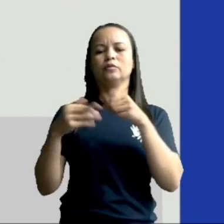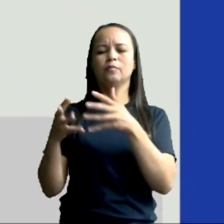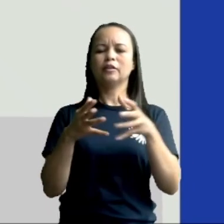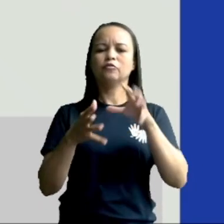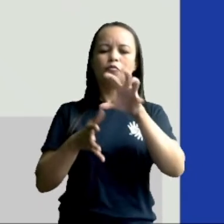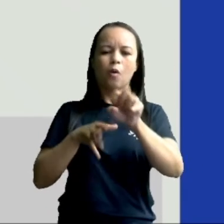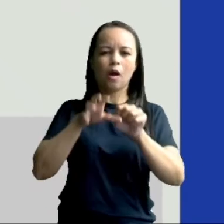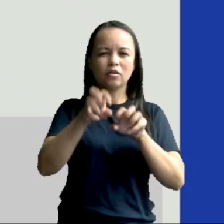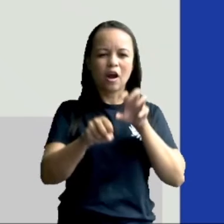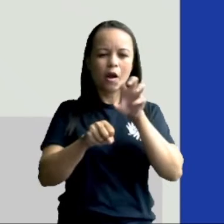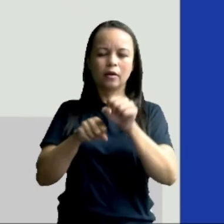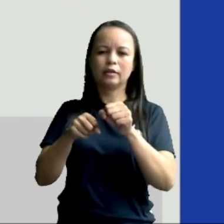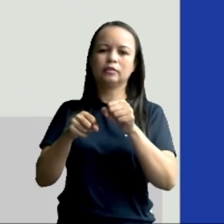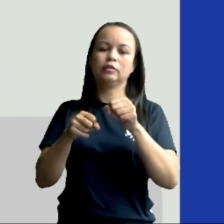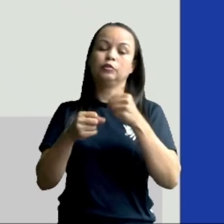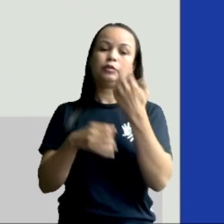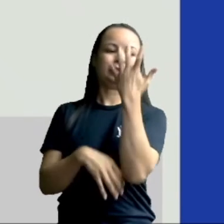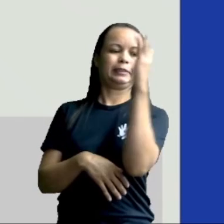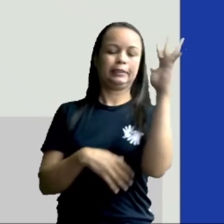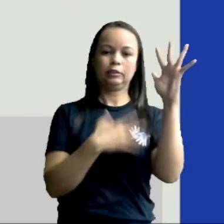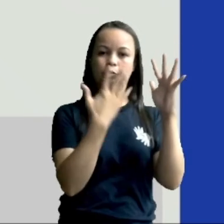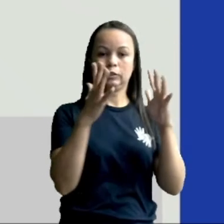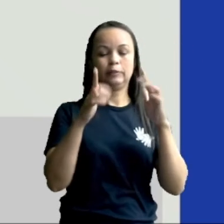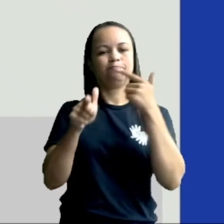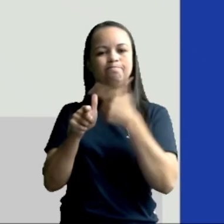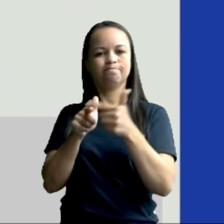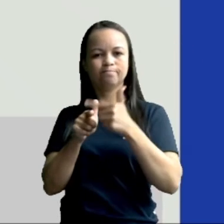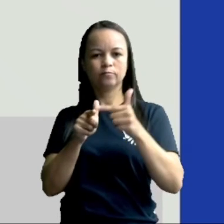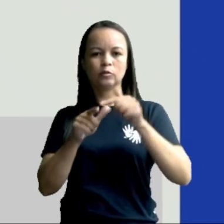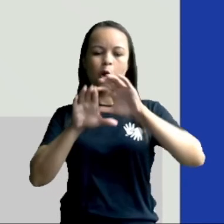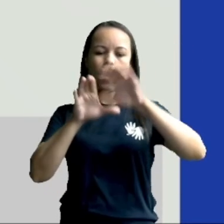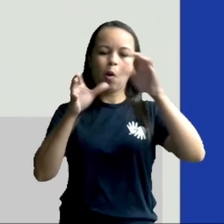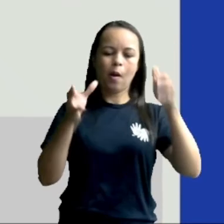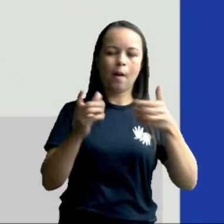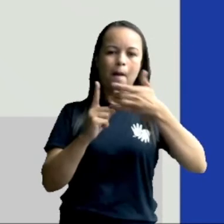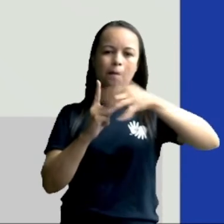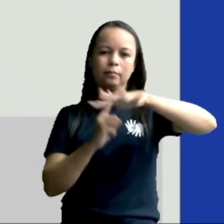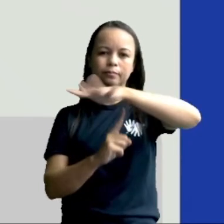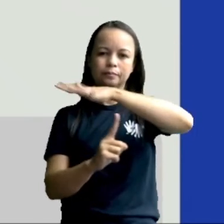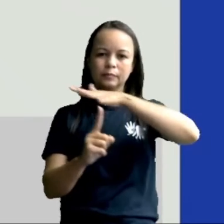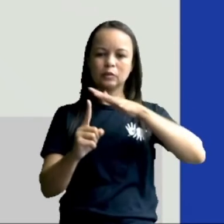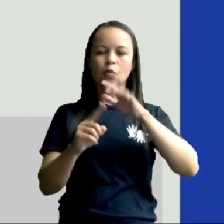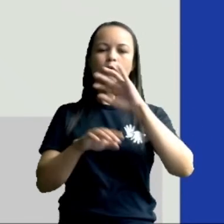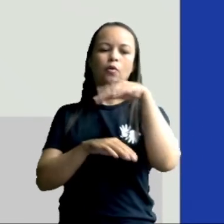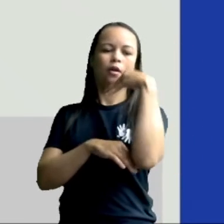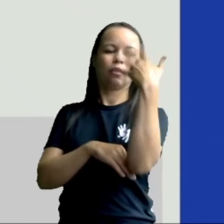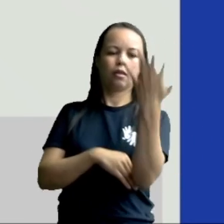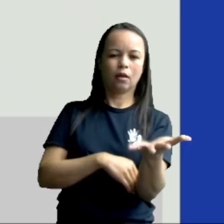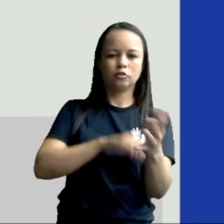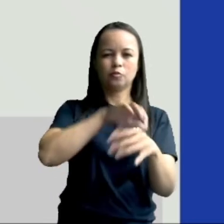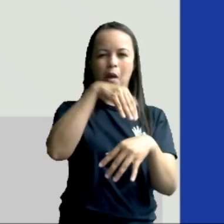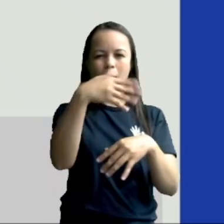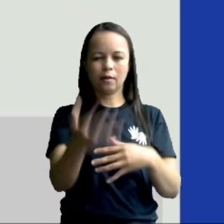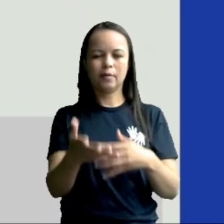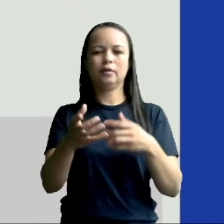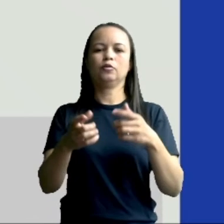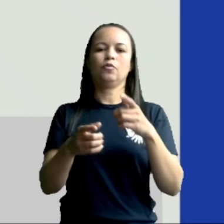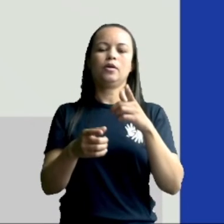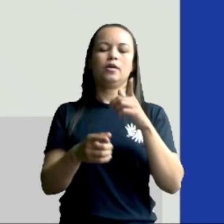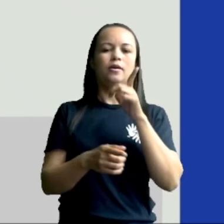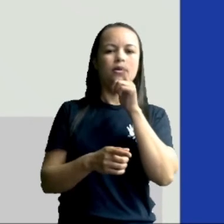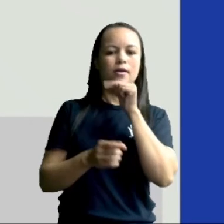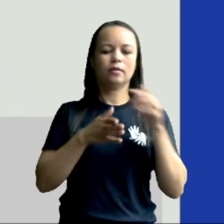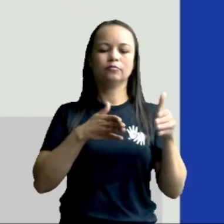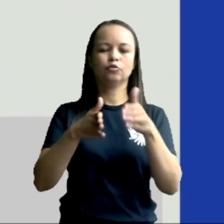são retirados da natureza. Isso pode causar problemas ambientais, como o desmatamento e a poluição dos rios.